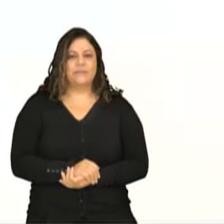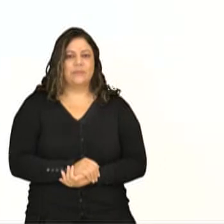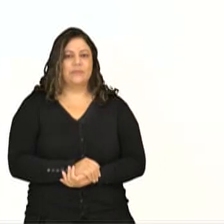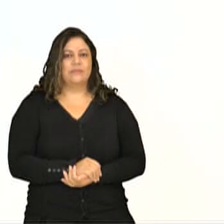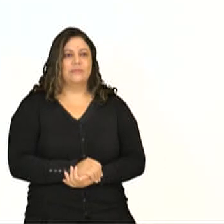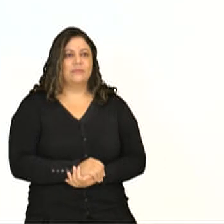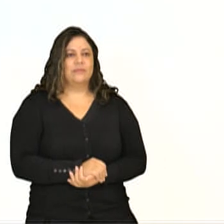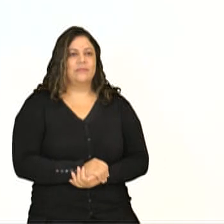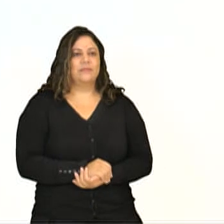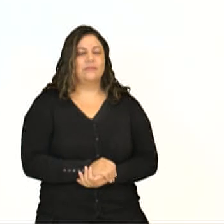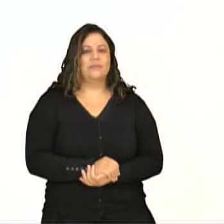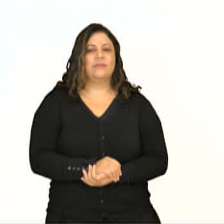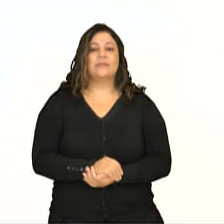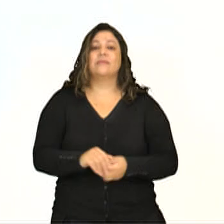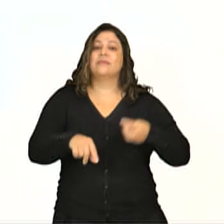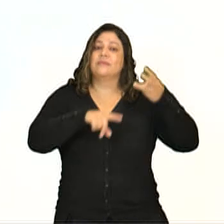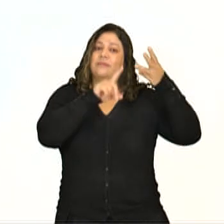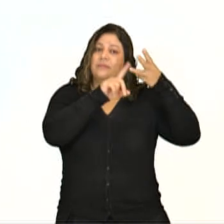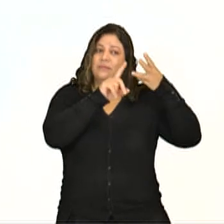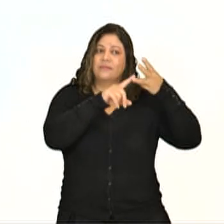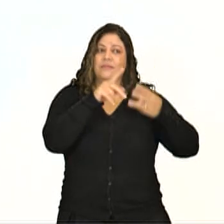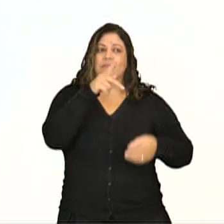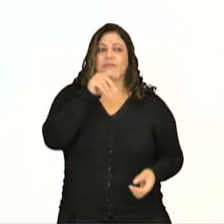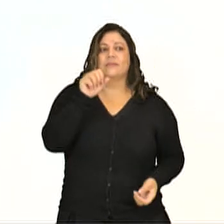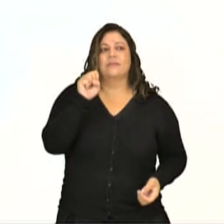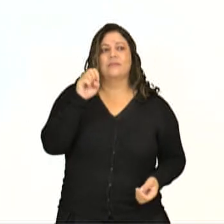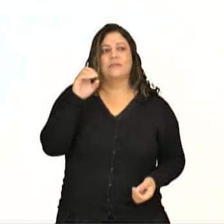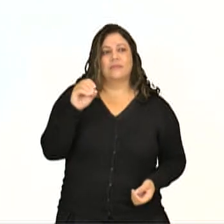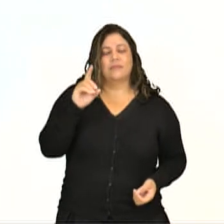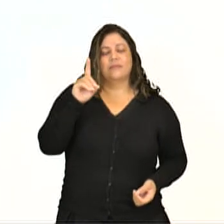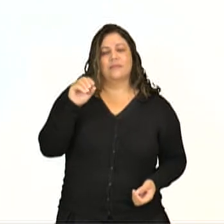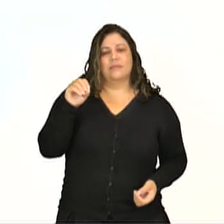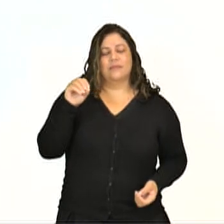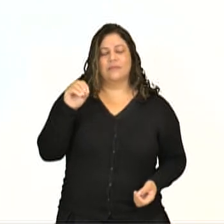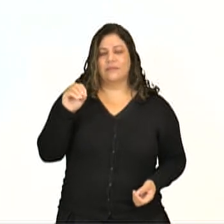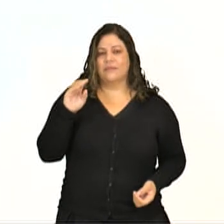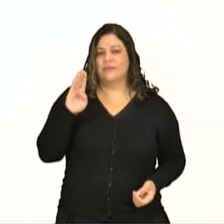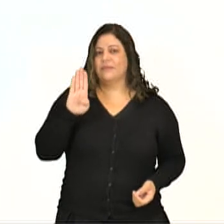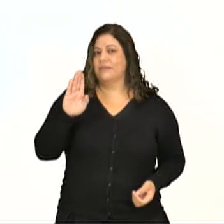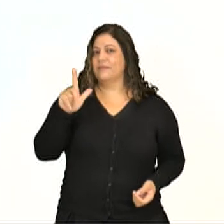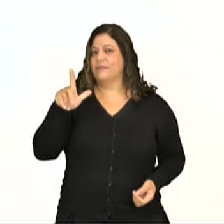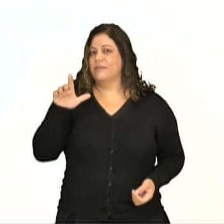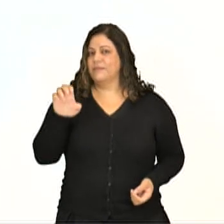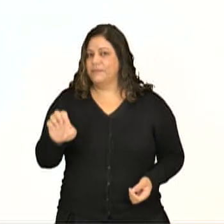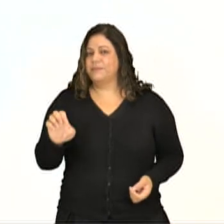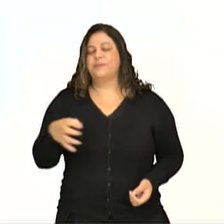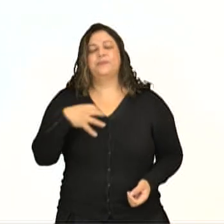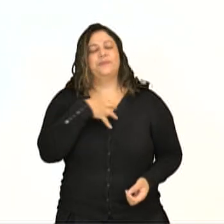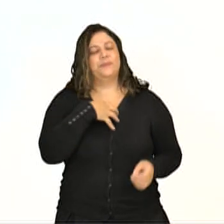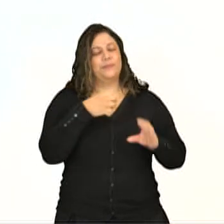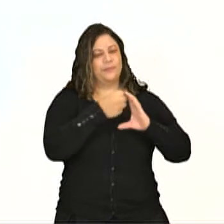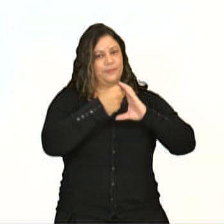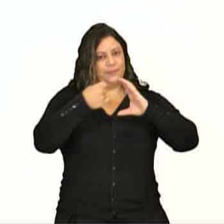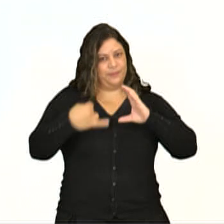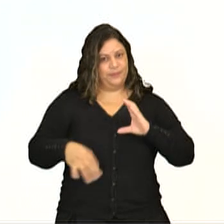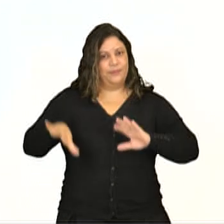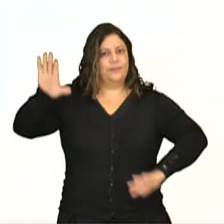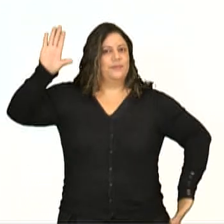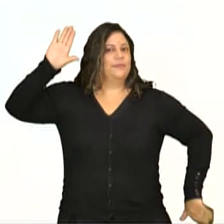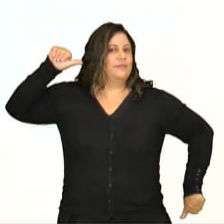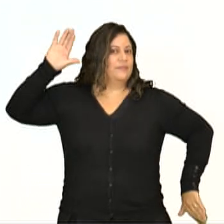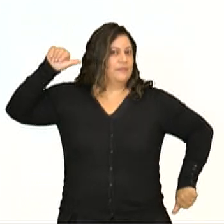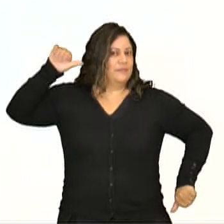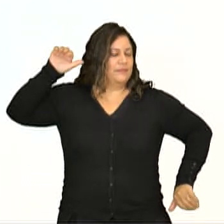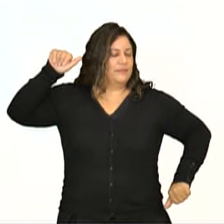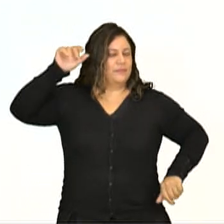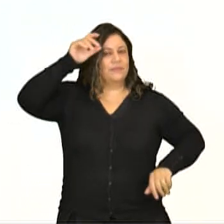Vamos para um terceiro ritmo, então, que é o passo doble. O passo doble já é um ritmo da característica espanhola. Ele